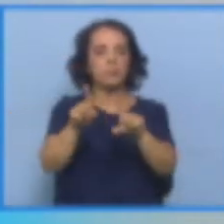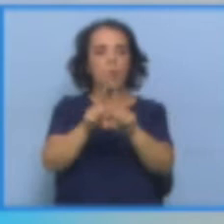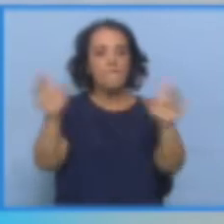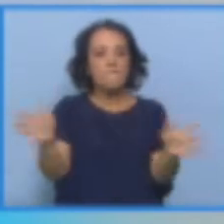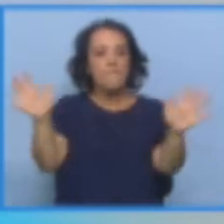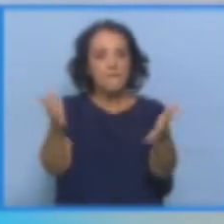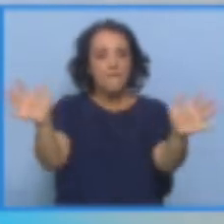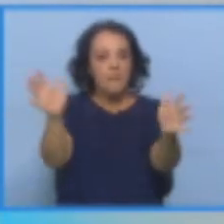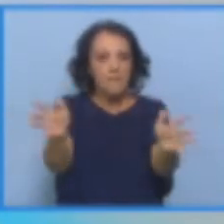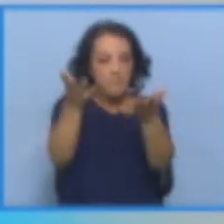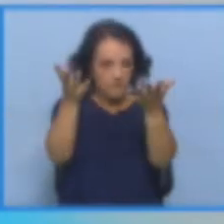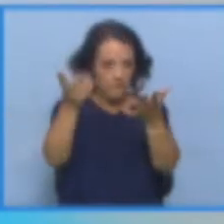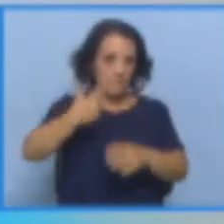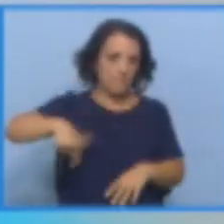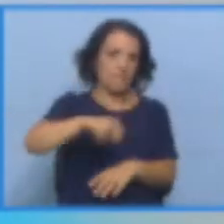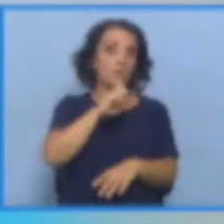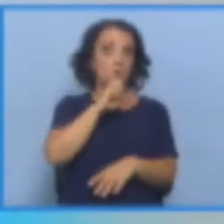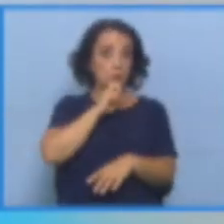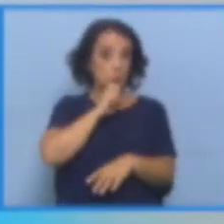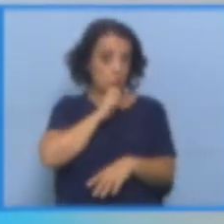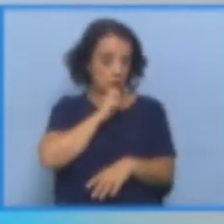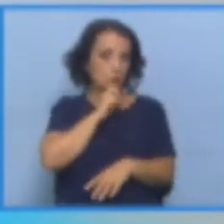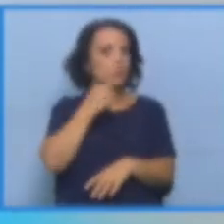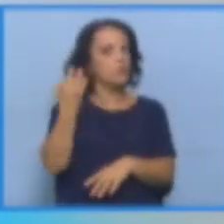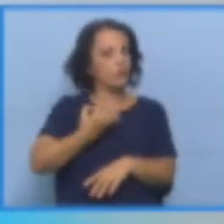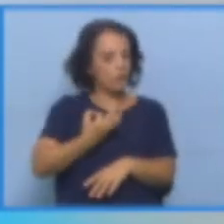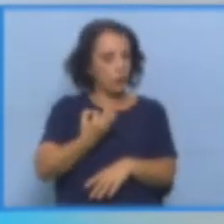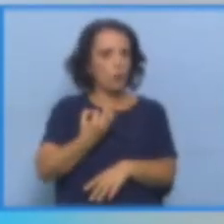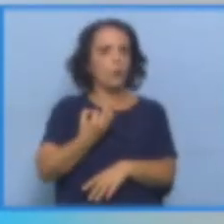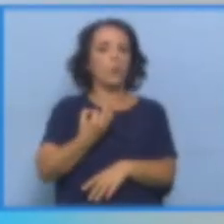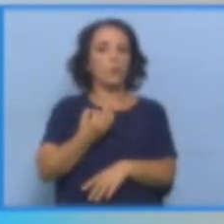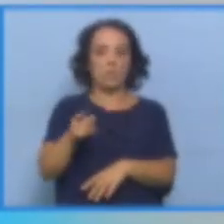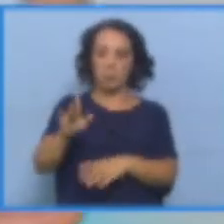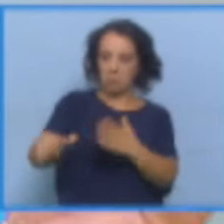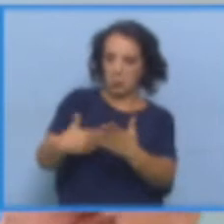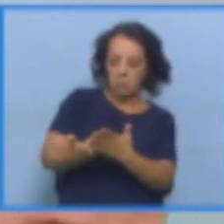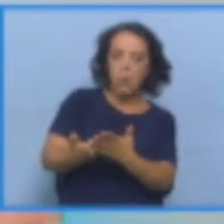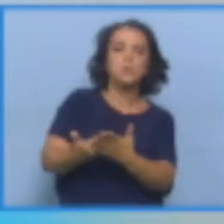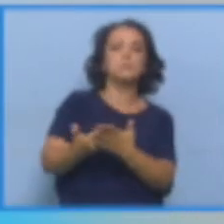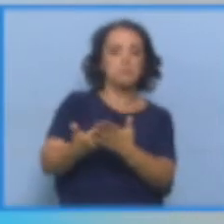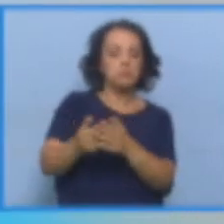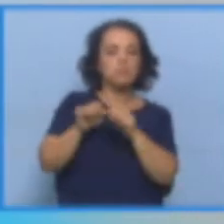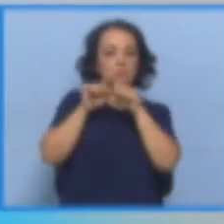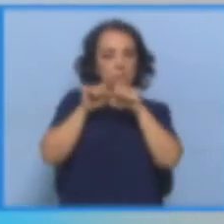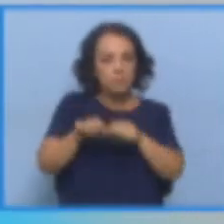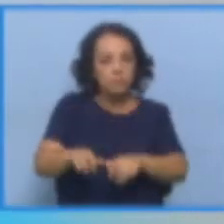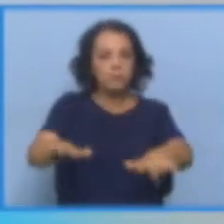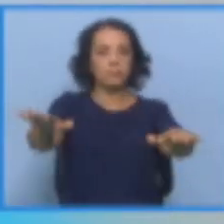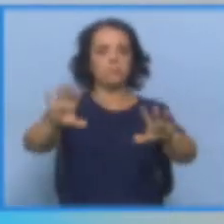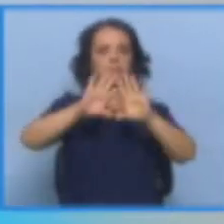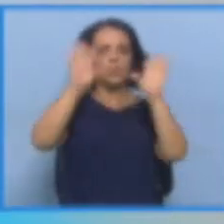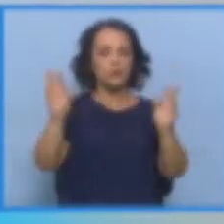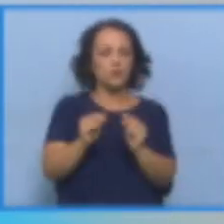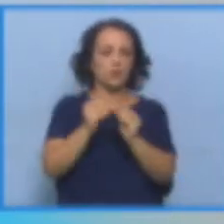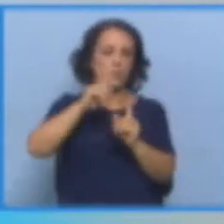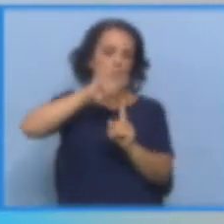dinamizar isto ainda mais, e os nossos bispos, em boa hora, pegaram nessa proposta e estenderam-na à totalidade